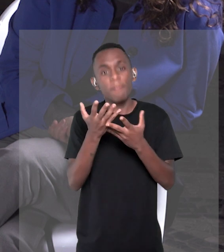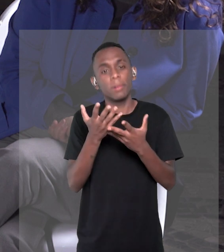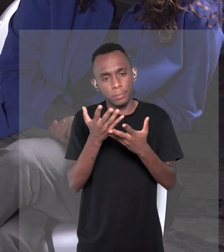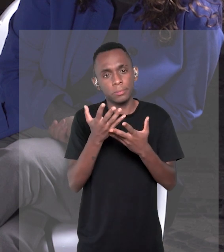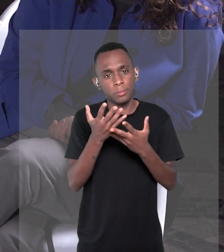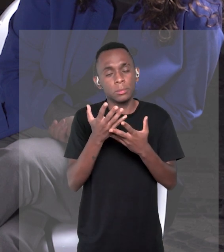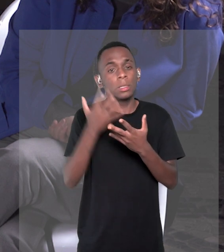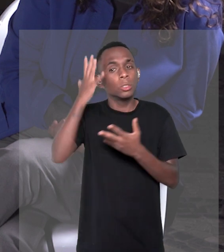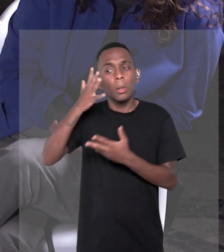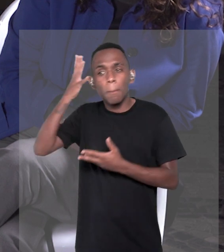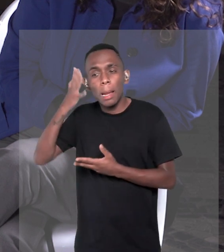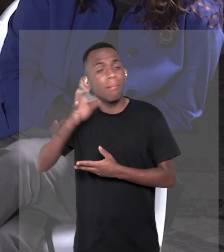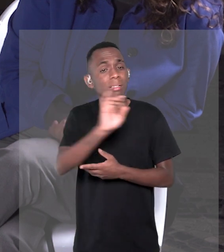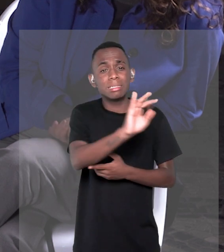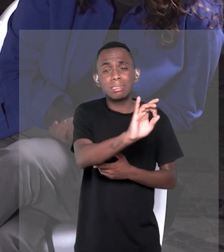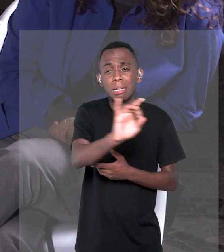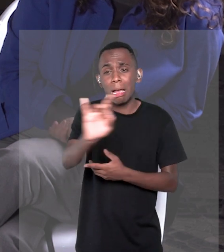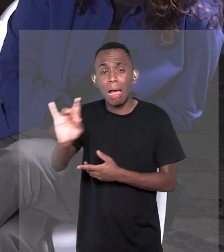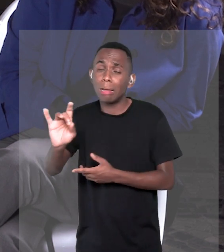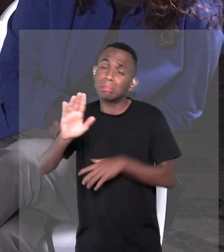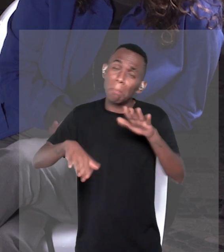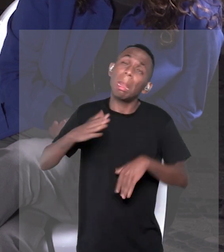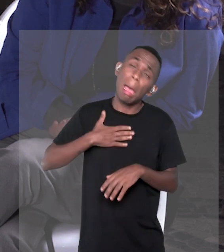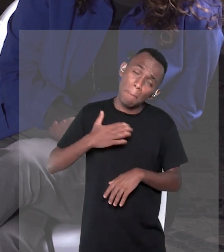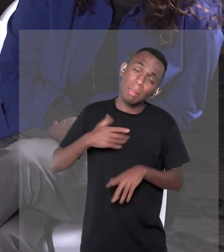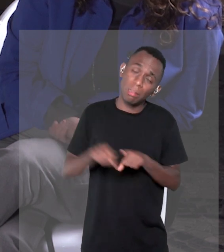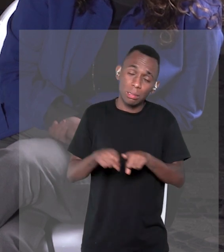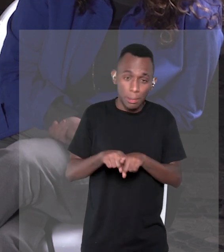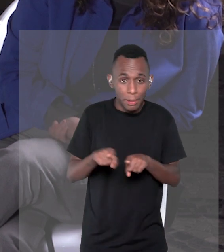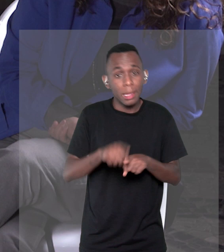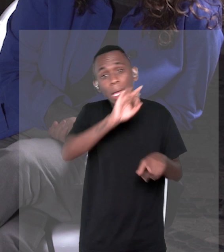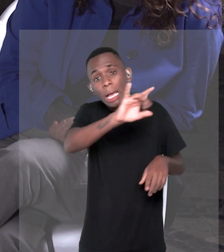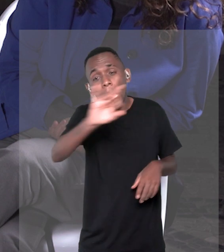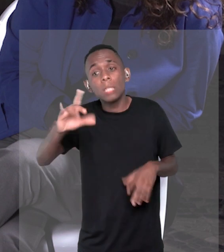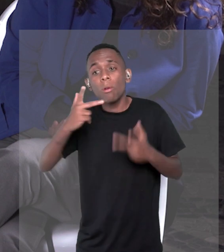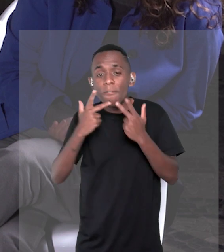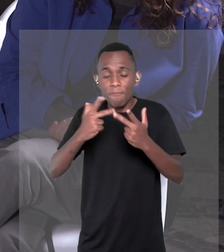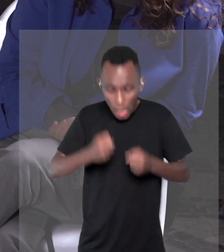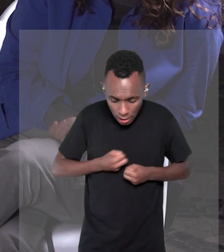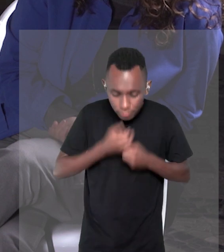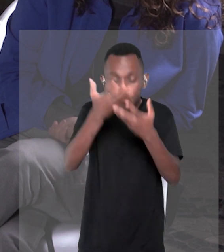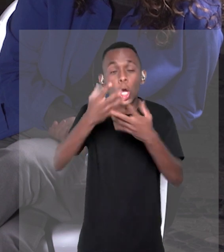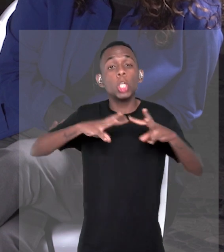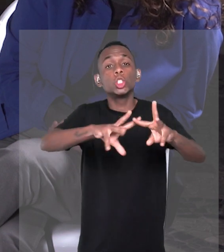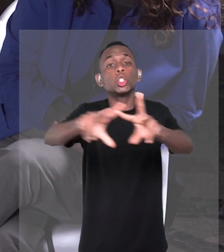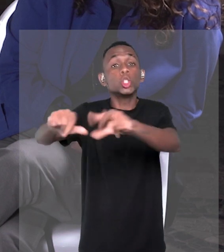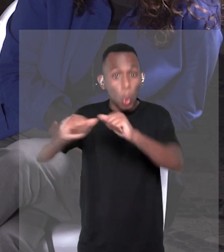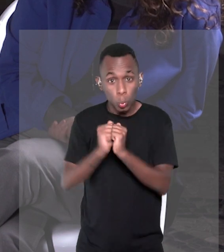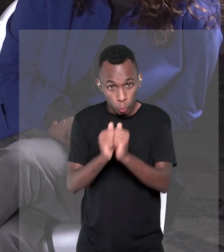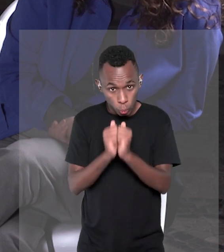A sua palavra, a palavra de Afonso, de Carmen, talvez a minha também. Quer dizer,